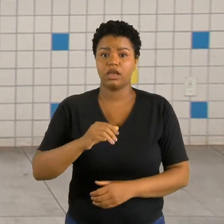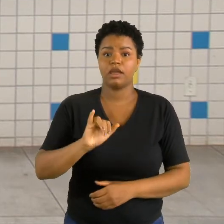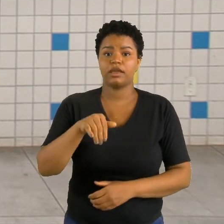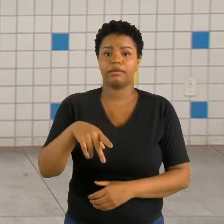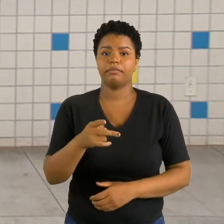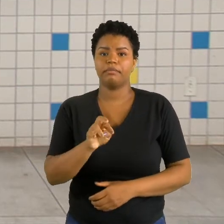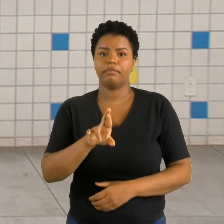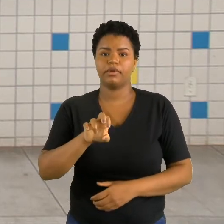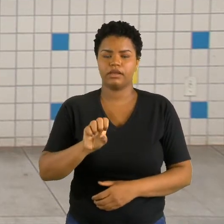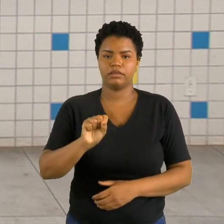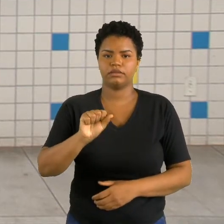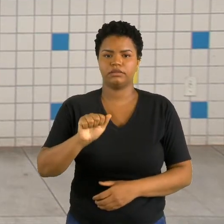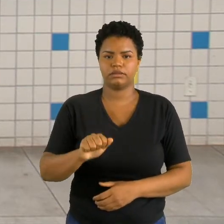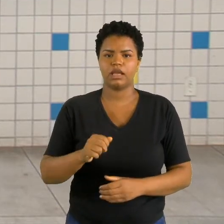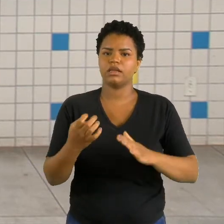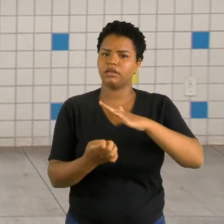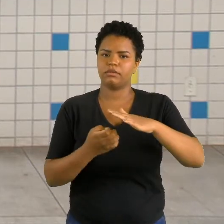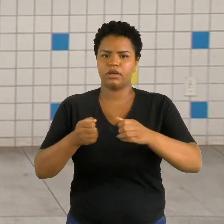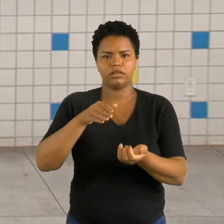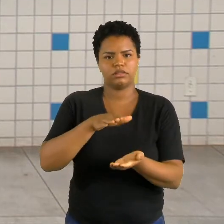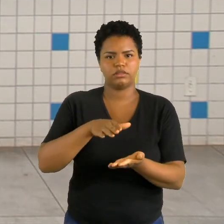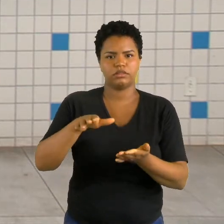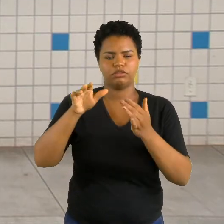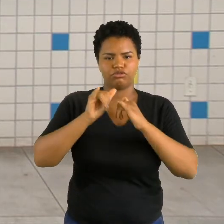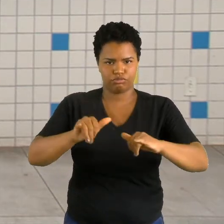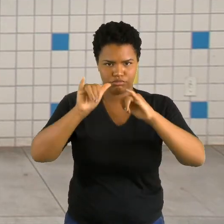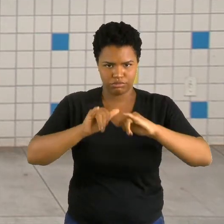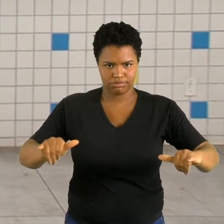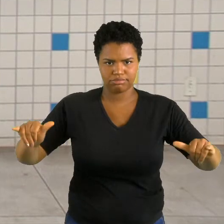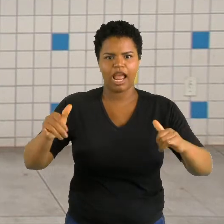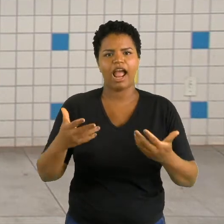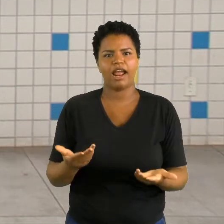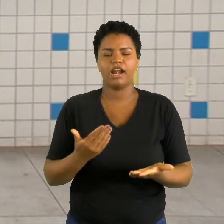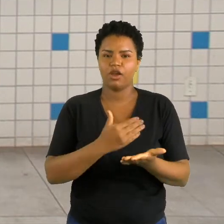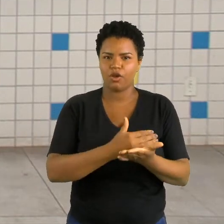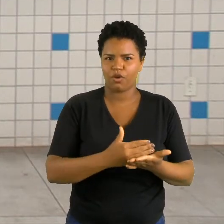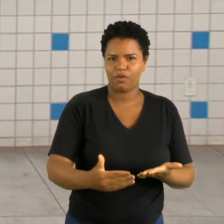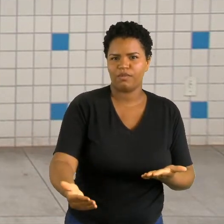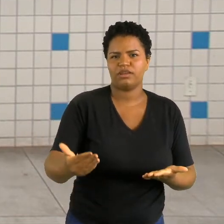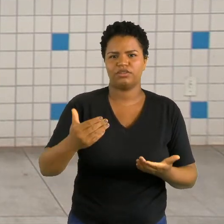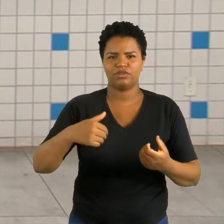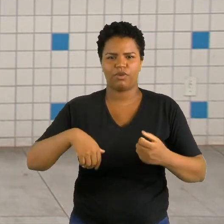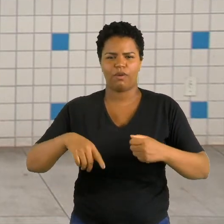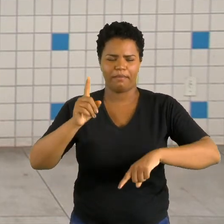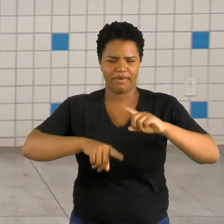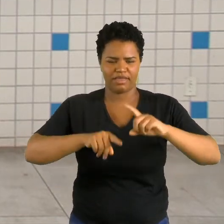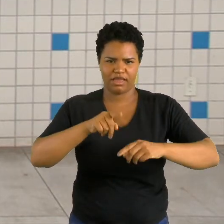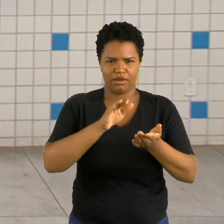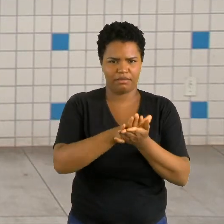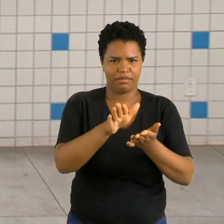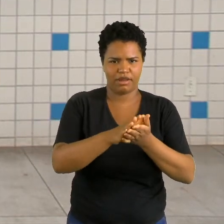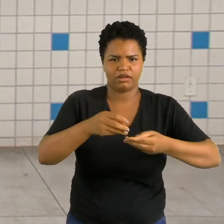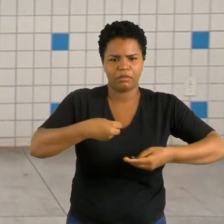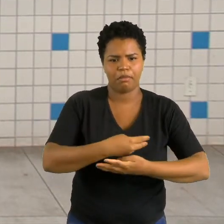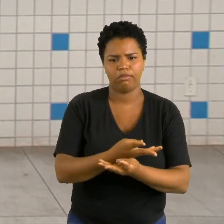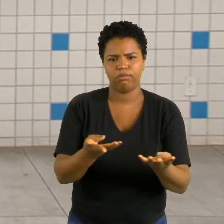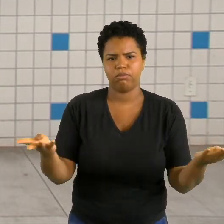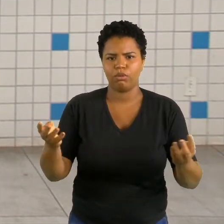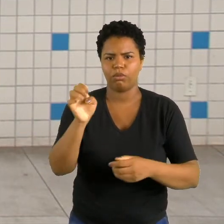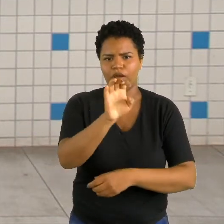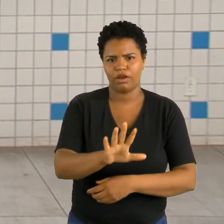no luteranismo, a nova religião que surgiu protestante, Martinho Lutero ele abole, tá, o celibato e agora os homens eles podem se casar